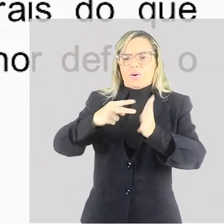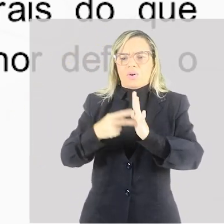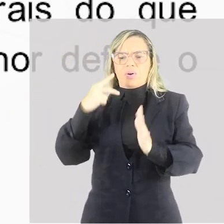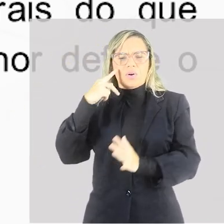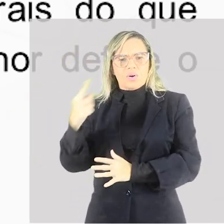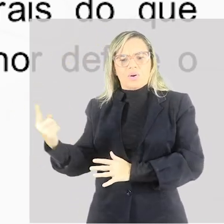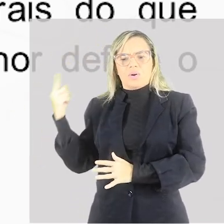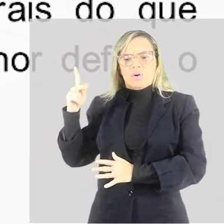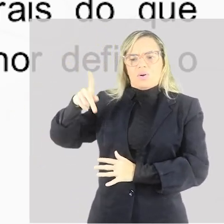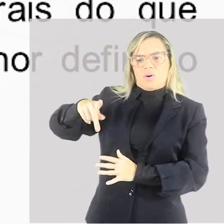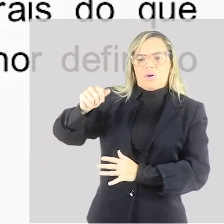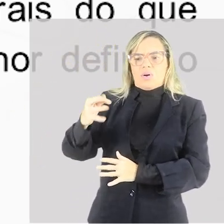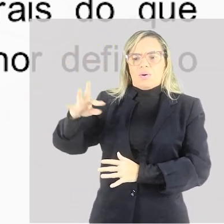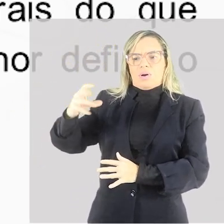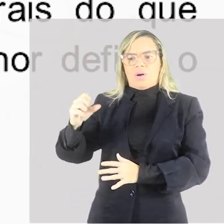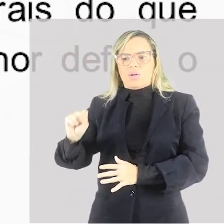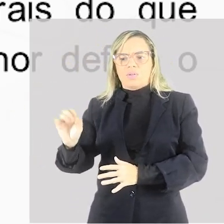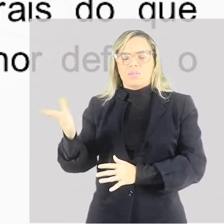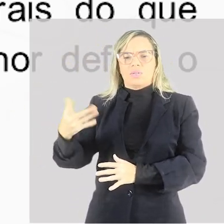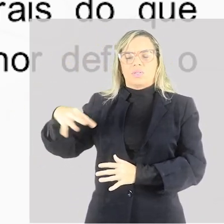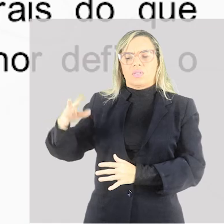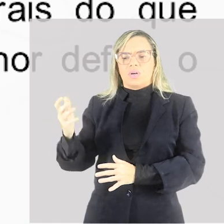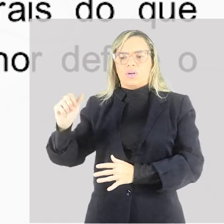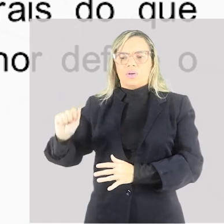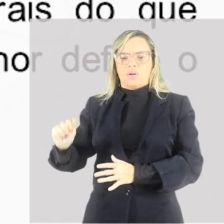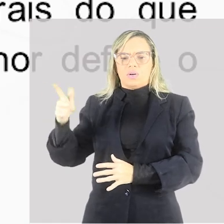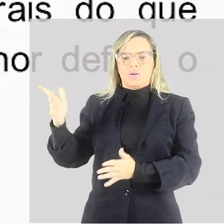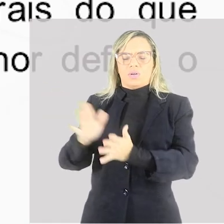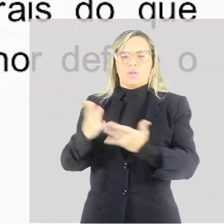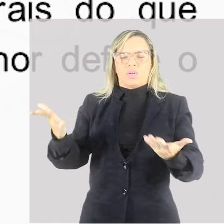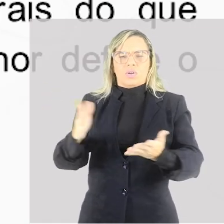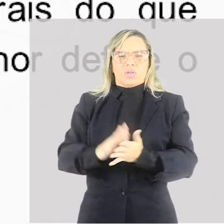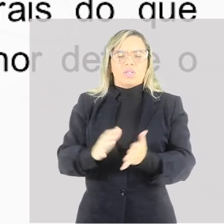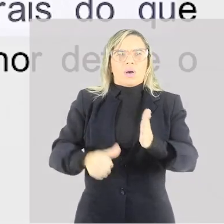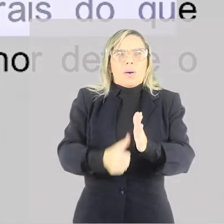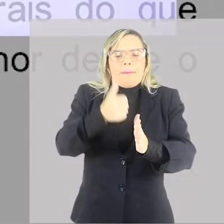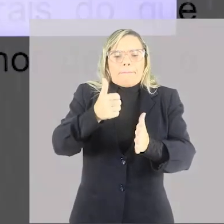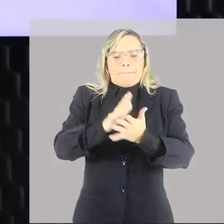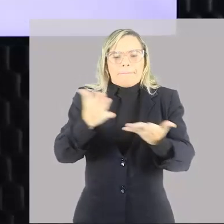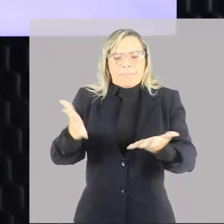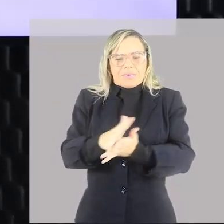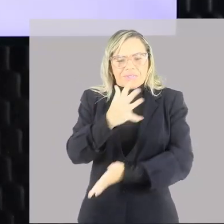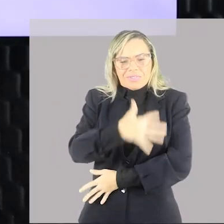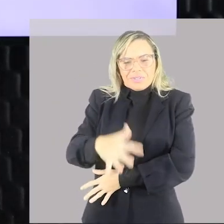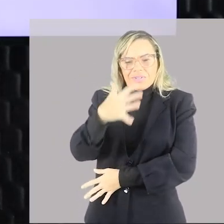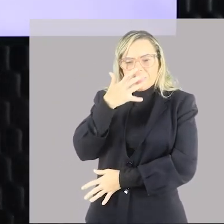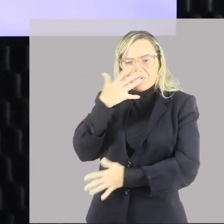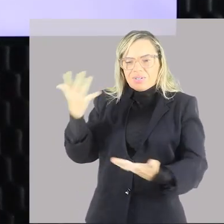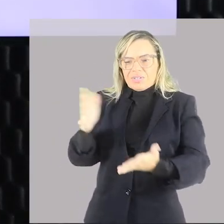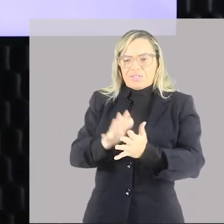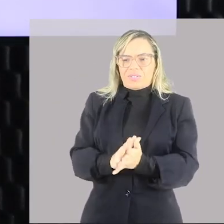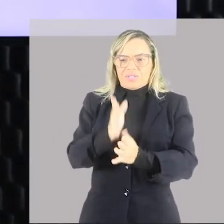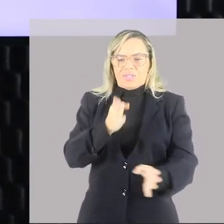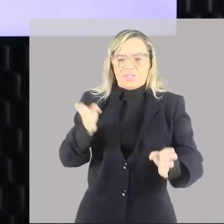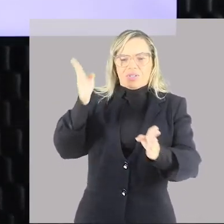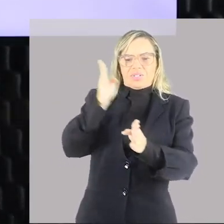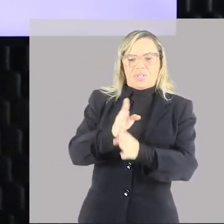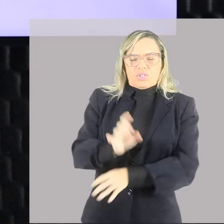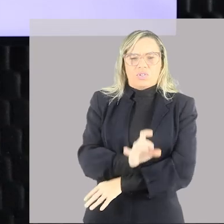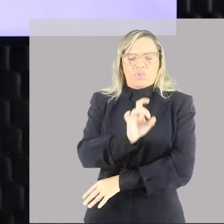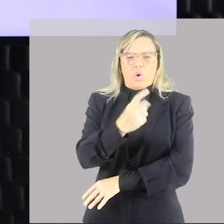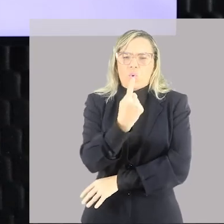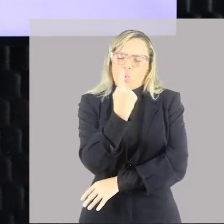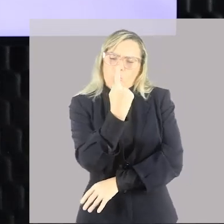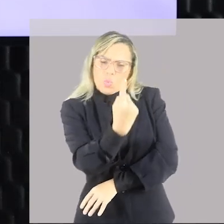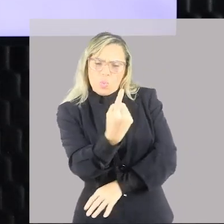patos e pelo talma. Nossa primeira surpresa surge a descobrirmos que não há apenas uma definição para a filosofia. Na verdade, dificilmente